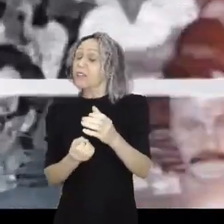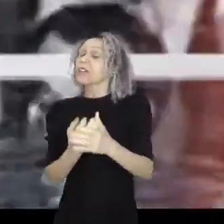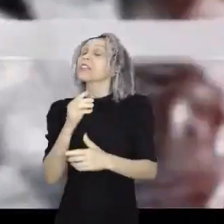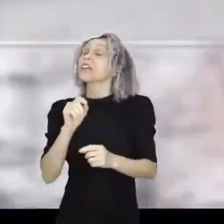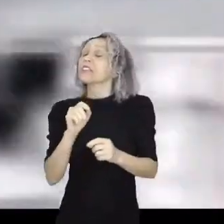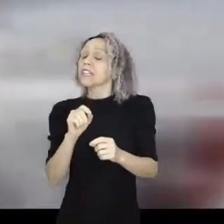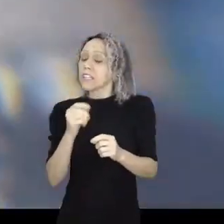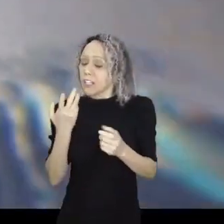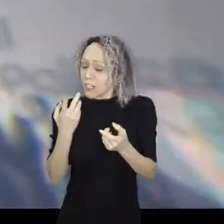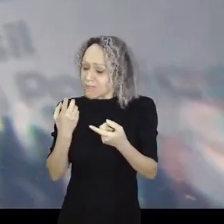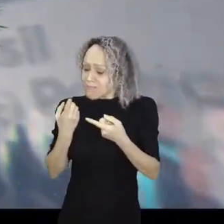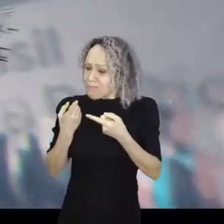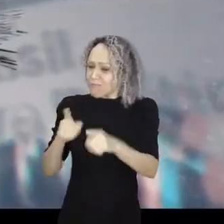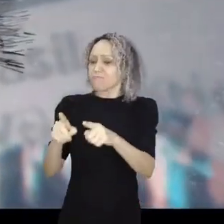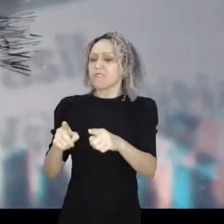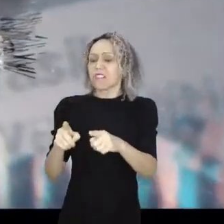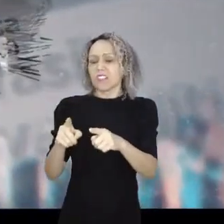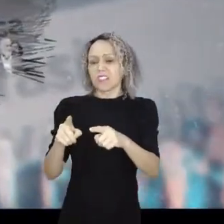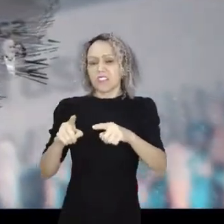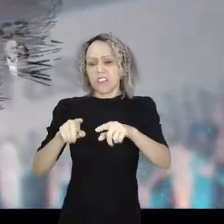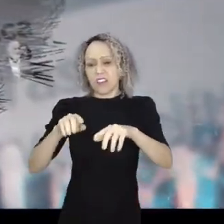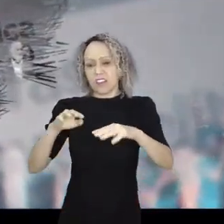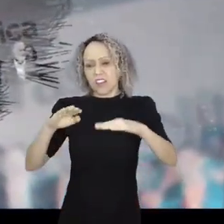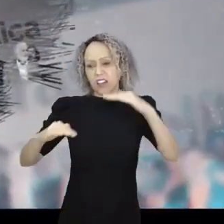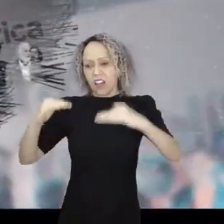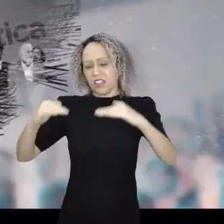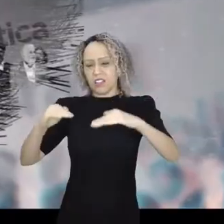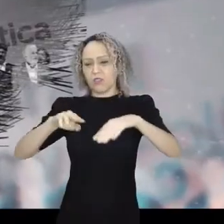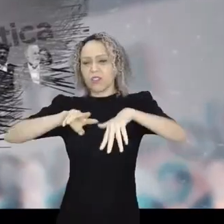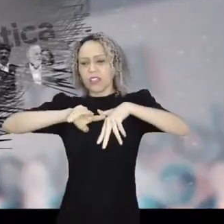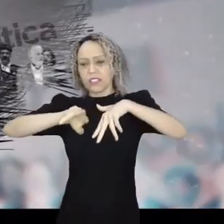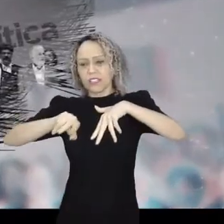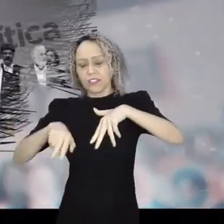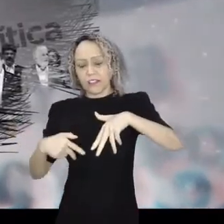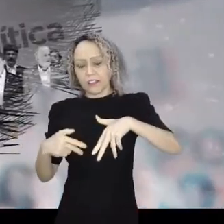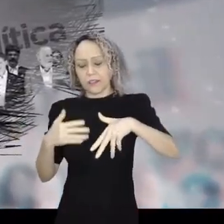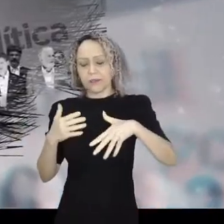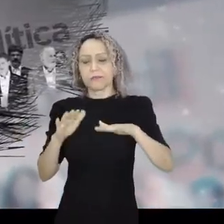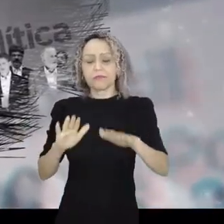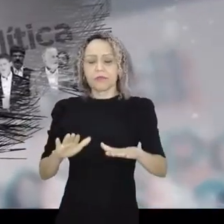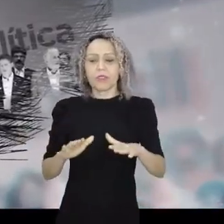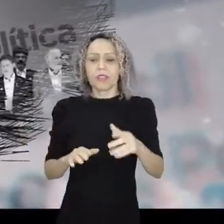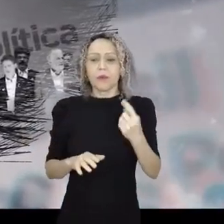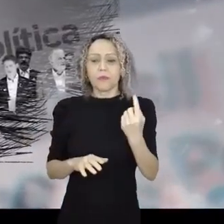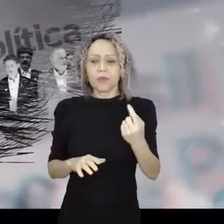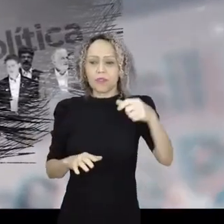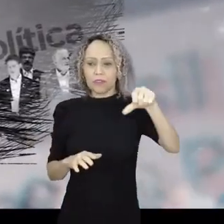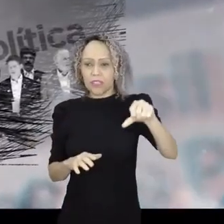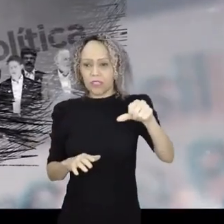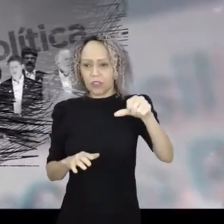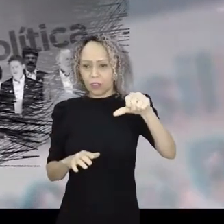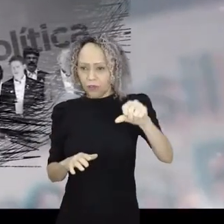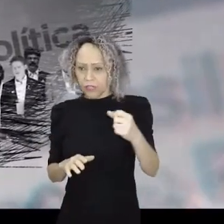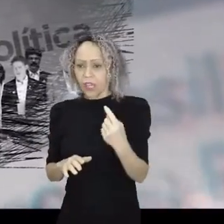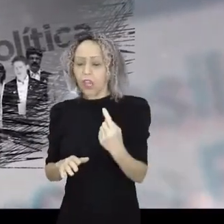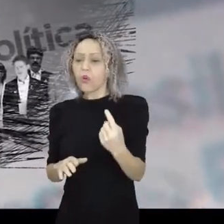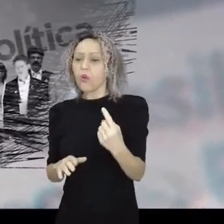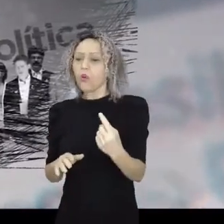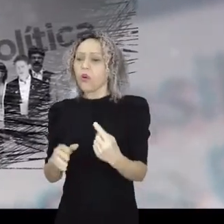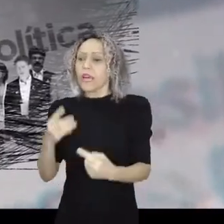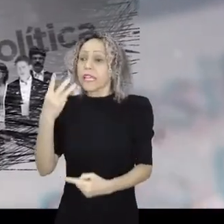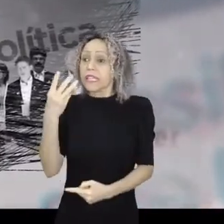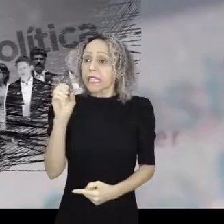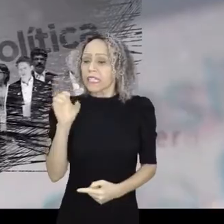foi se comprovando com o passar do tempo. Em 1991, aprovou a cota de 30% para mulheres em